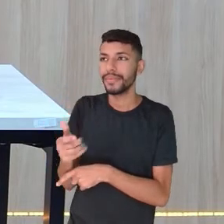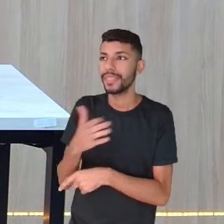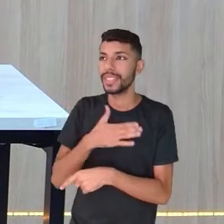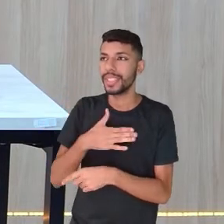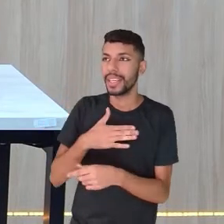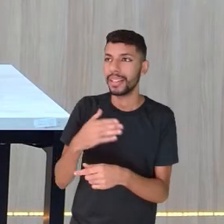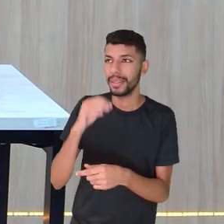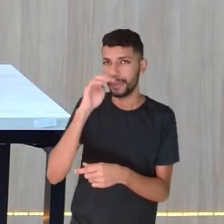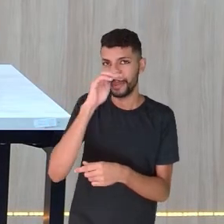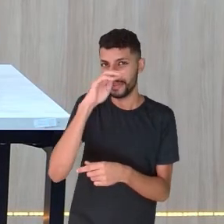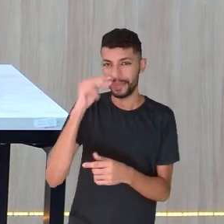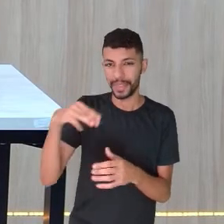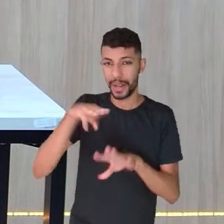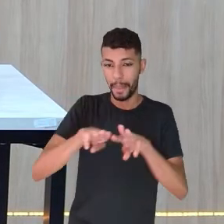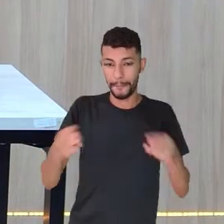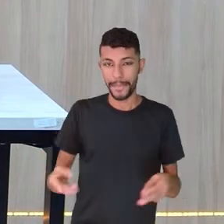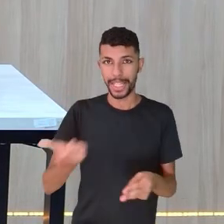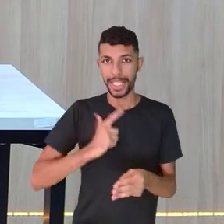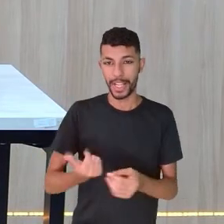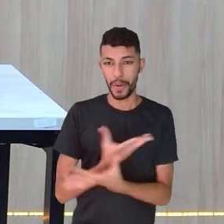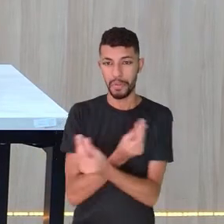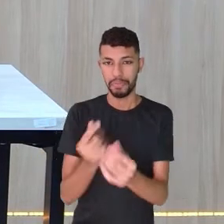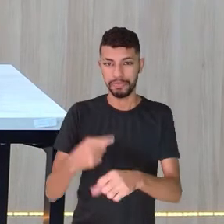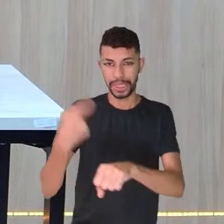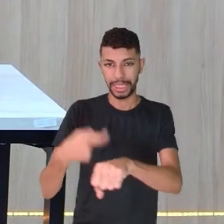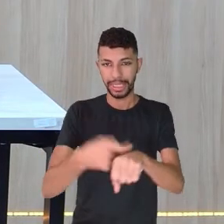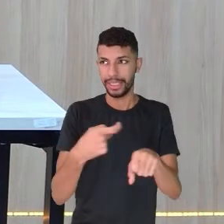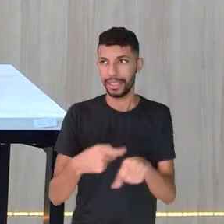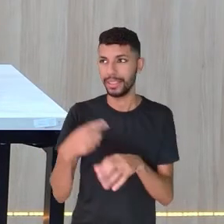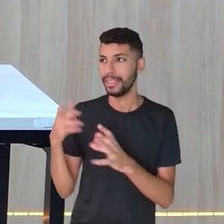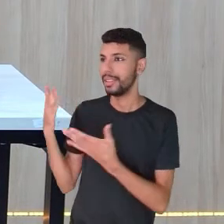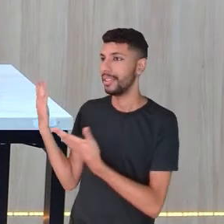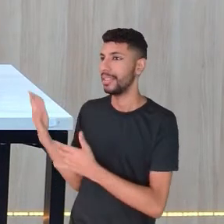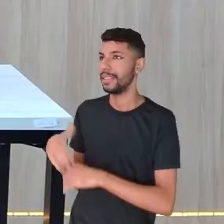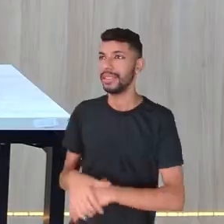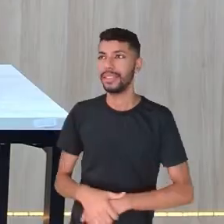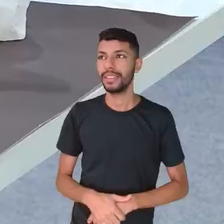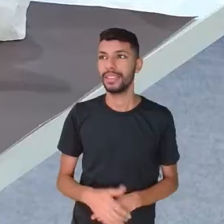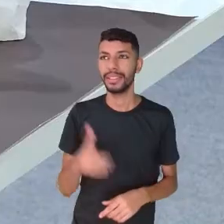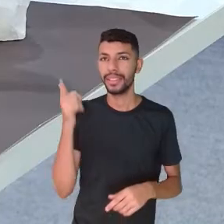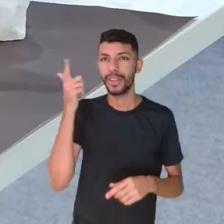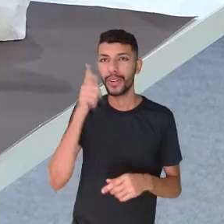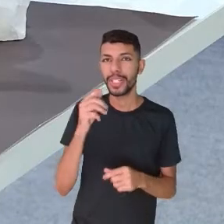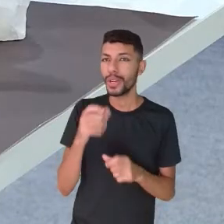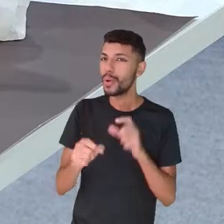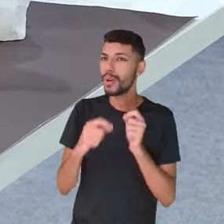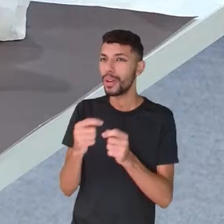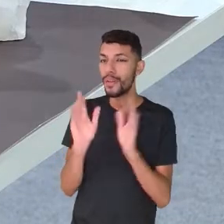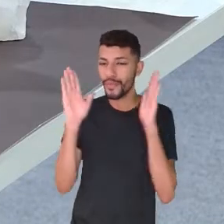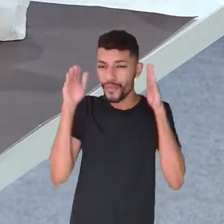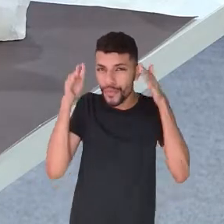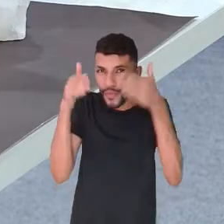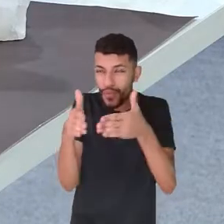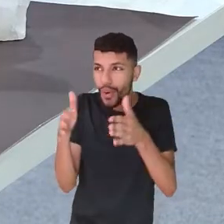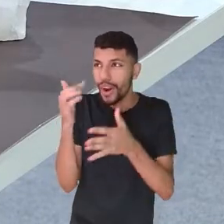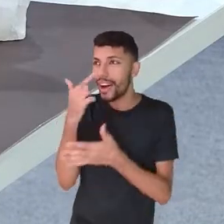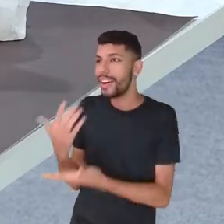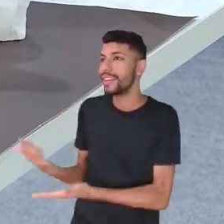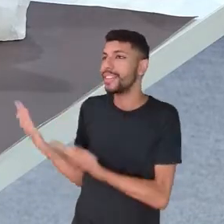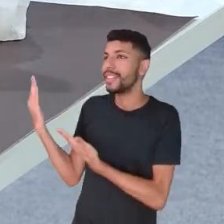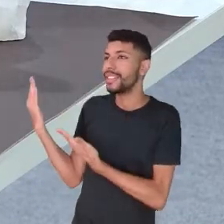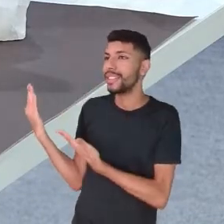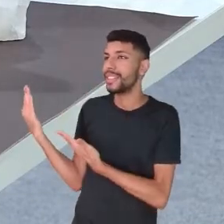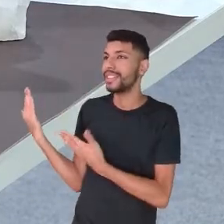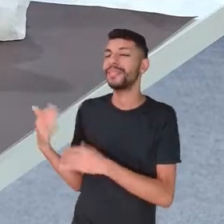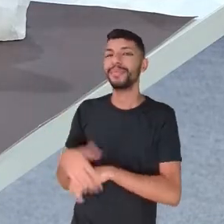cheia de rochas. Deixa eu ver se eu consigo aqui, dar um zoom aqui Olha aí, pessoal, deixa eu ver